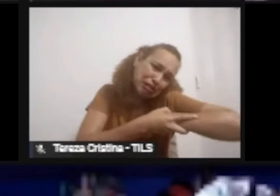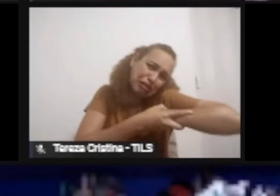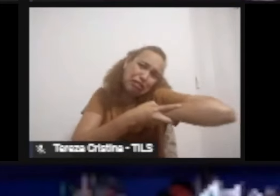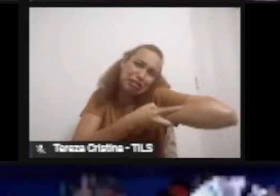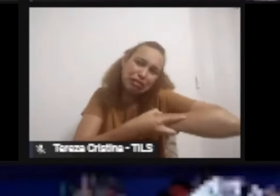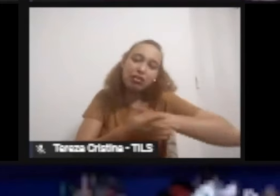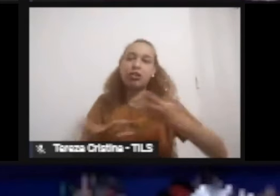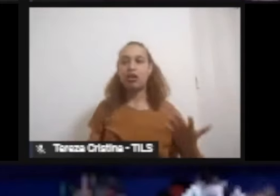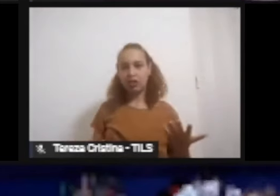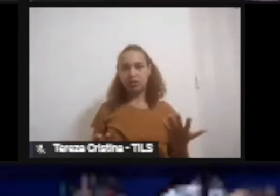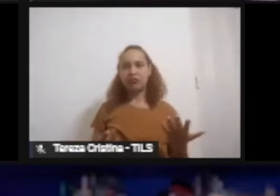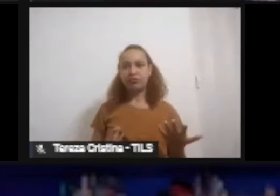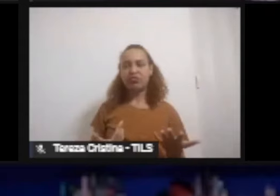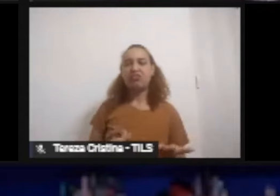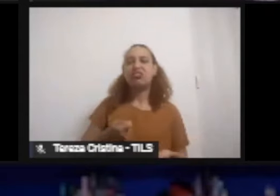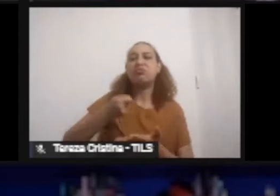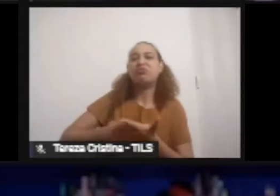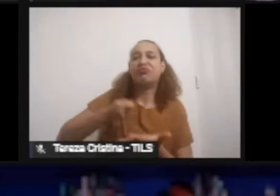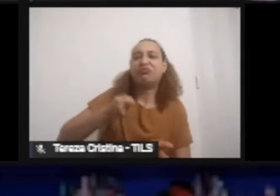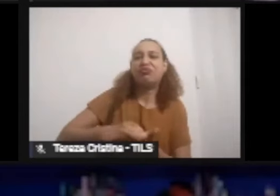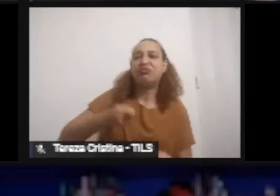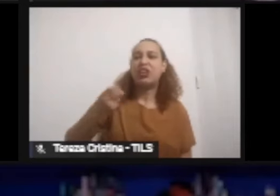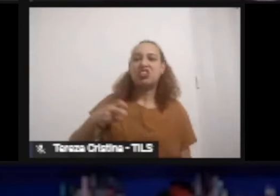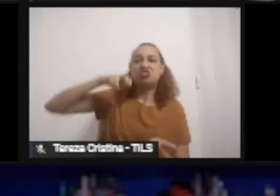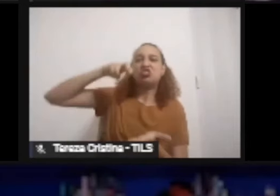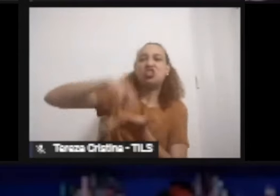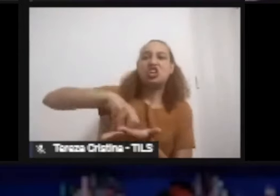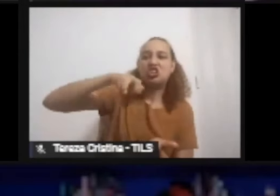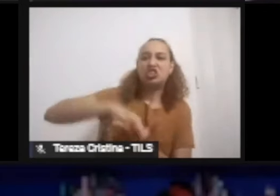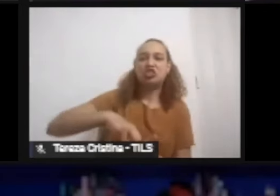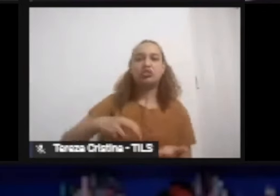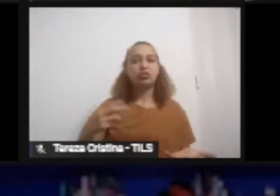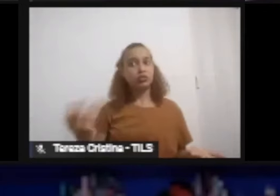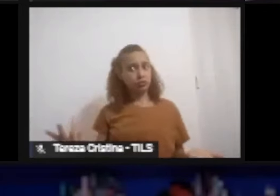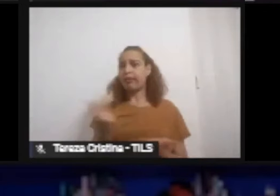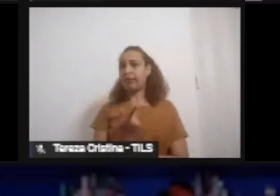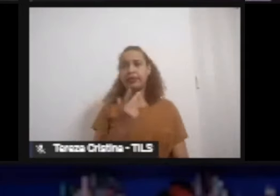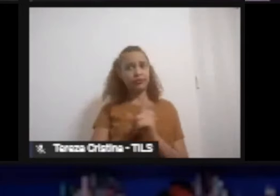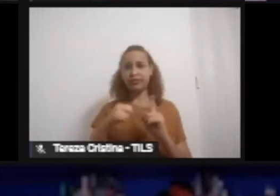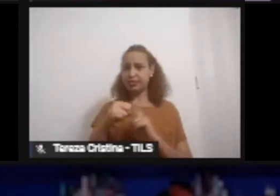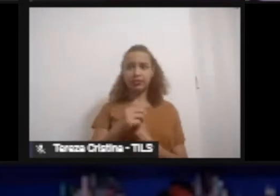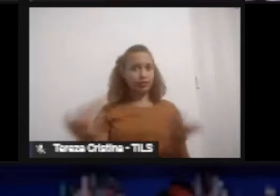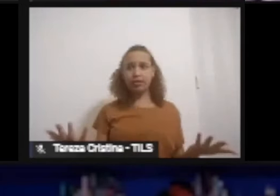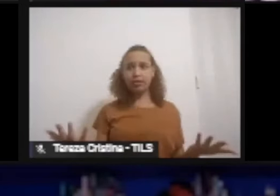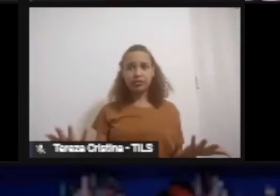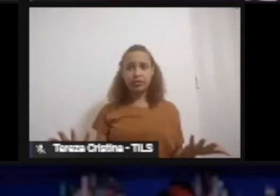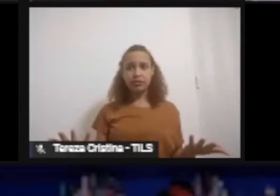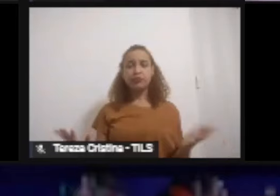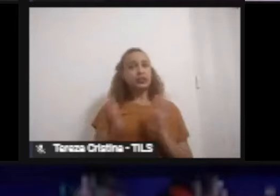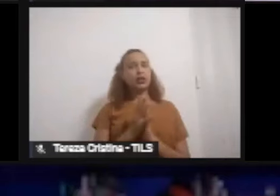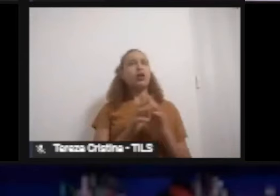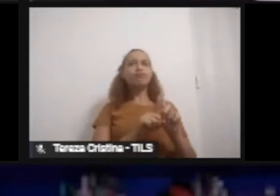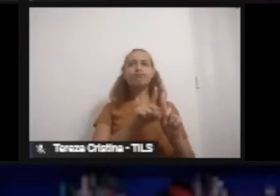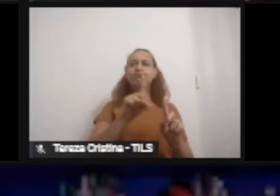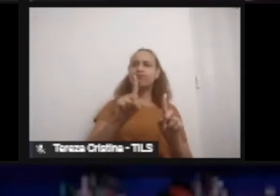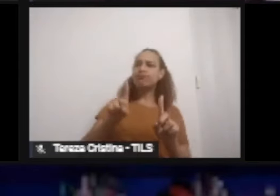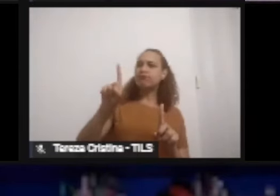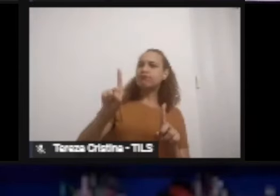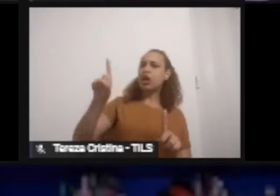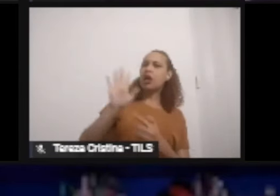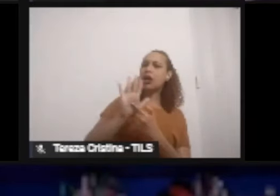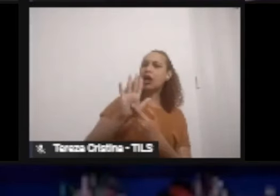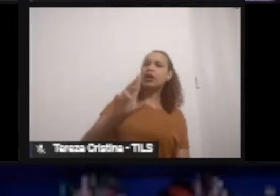punição, acabam praticando todos esses maus tratos, tá? Então, as estatísticas mostram o quê? Gente, tem um monte de